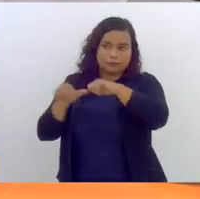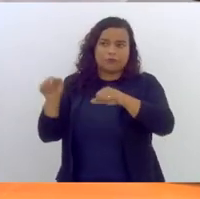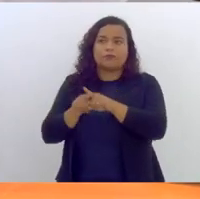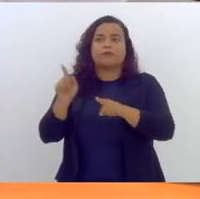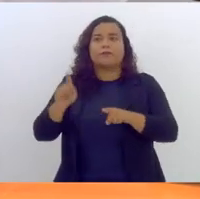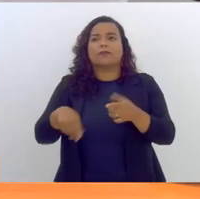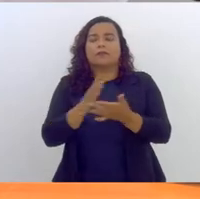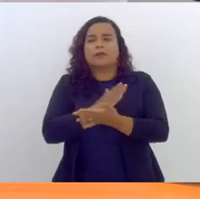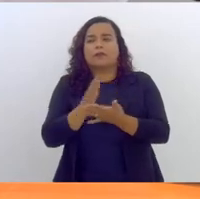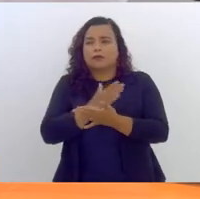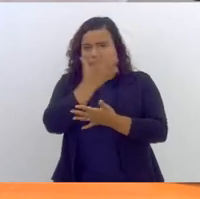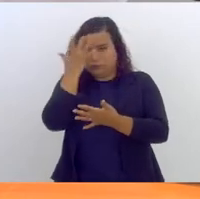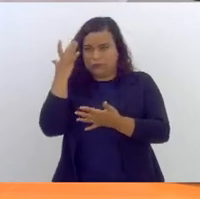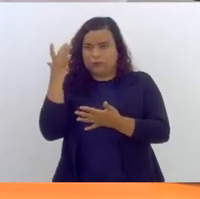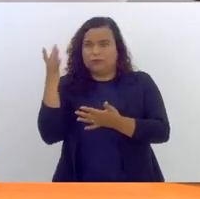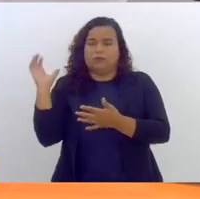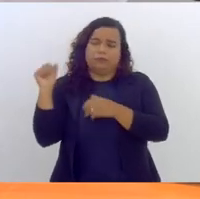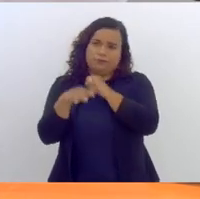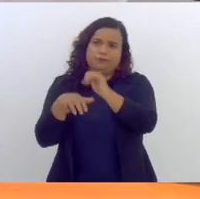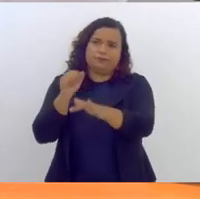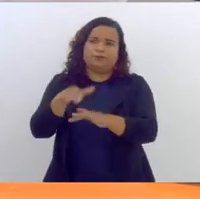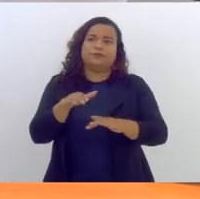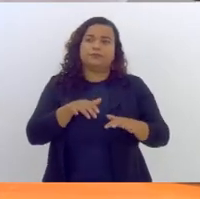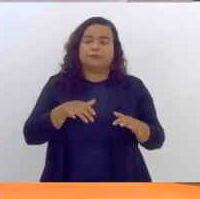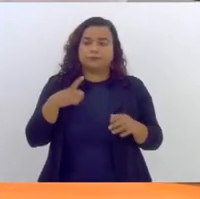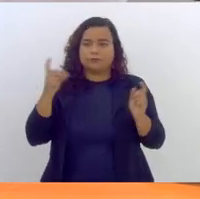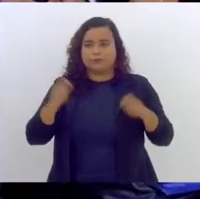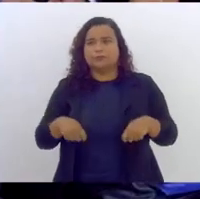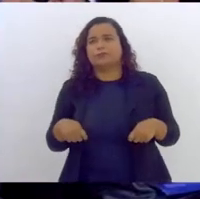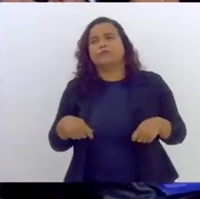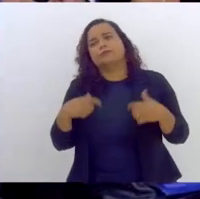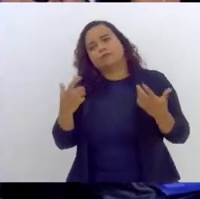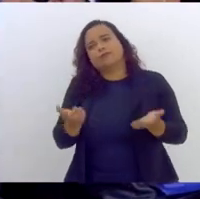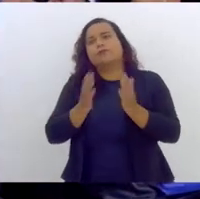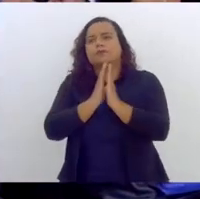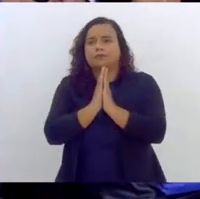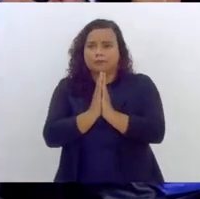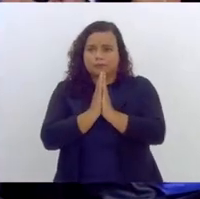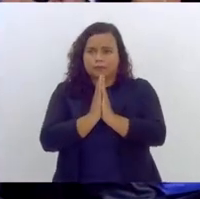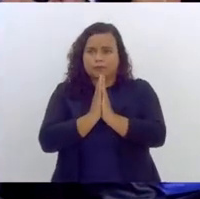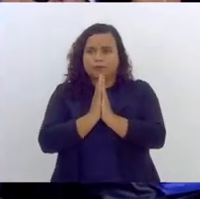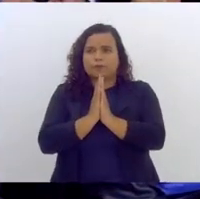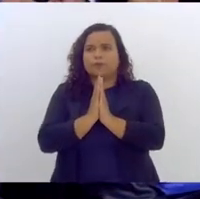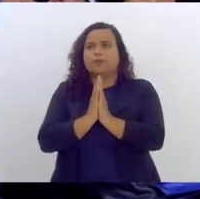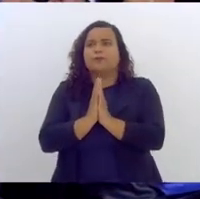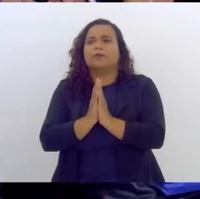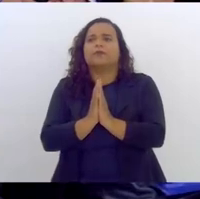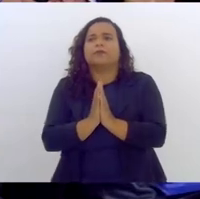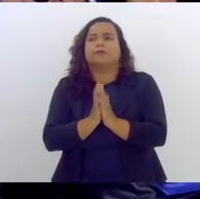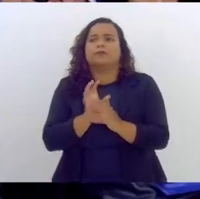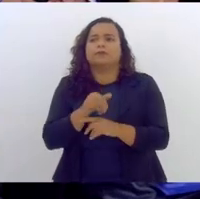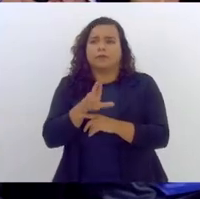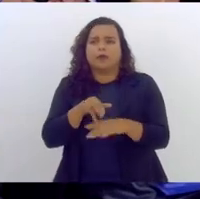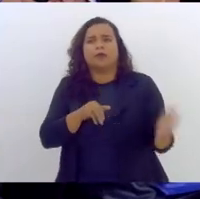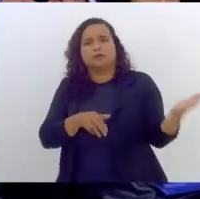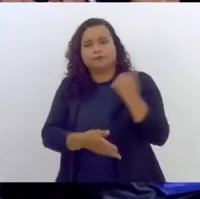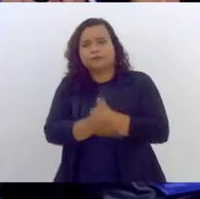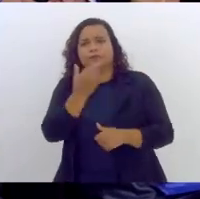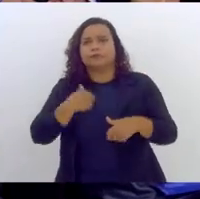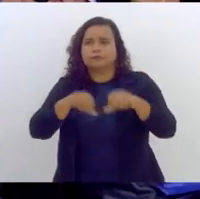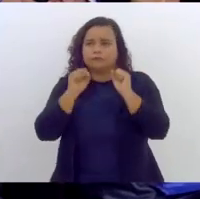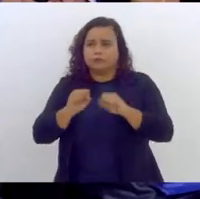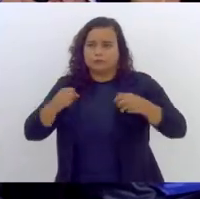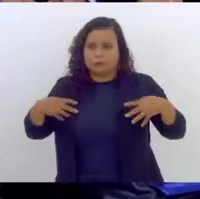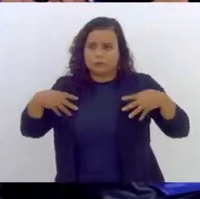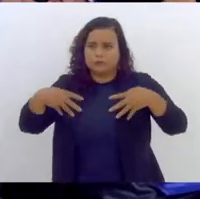podem se acomodar ao longo do Corredor então por favor aqueles que possam vir aqui à frente e